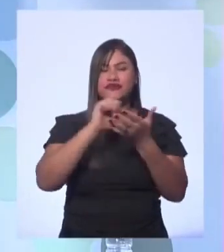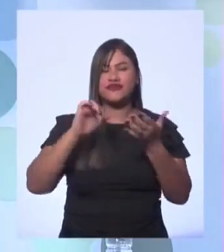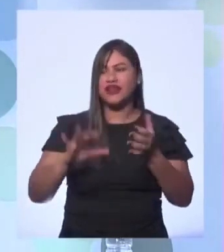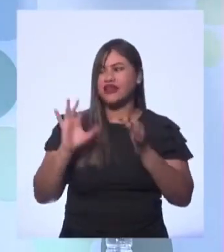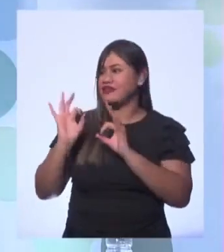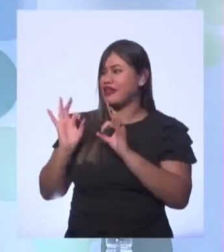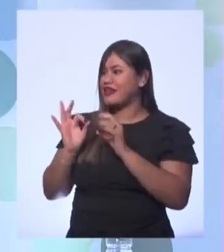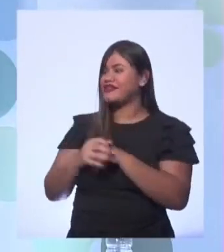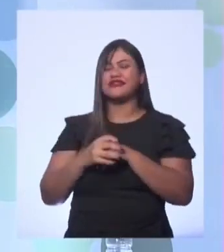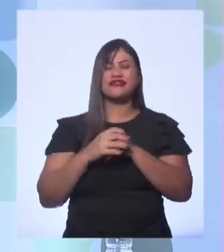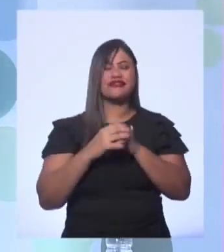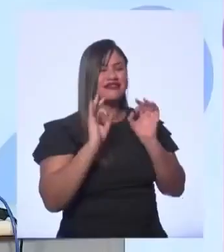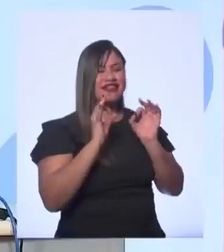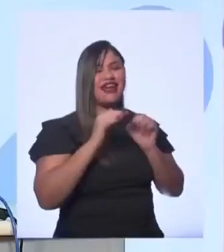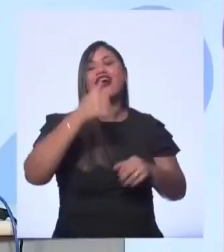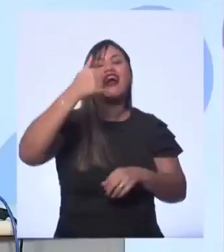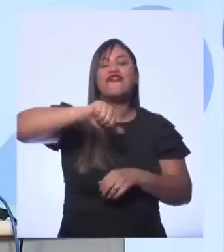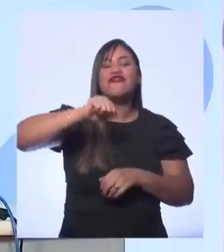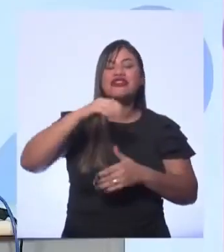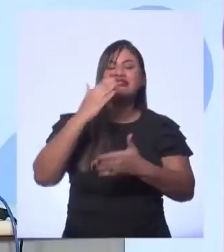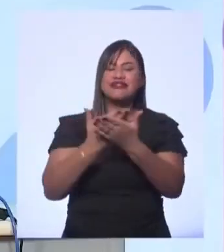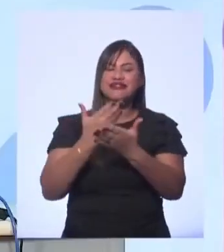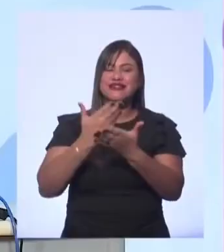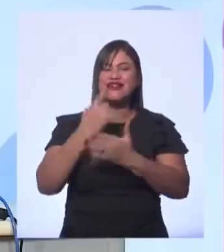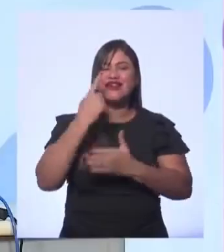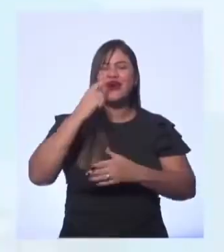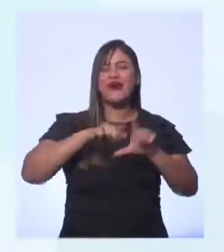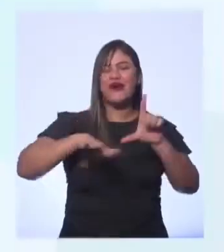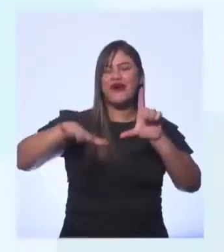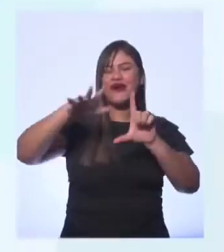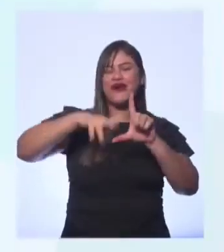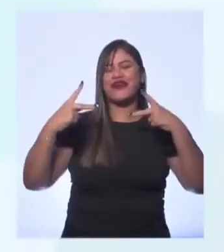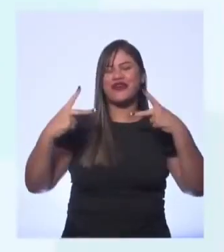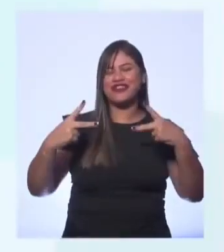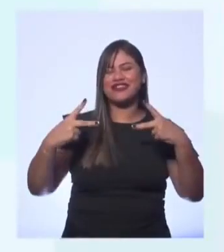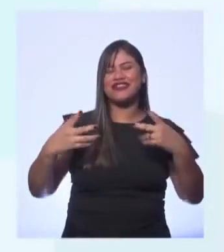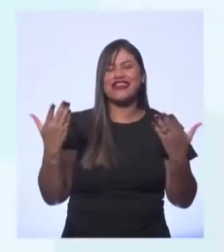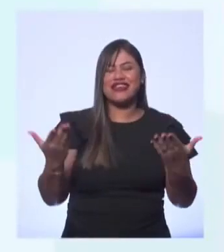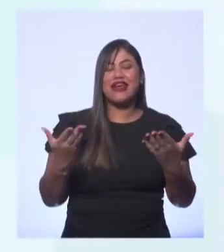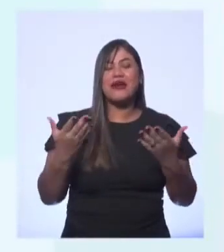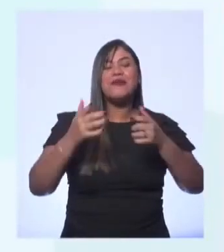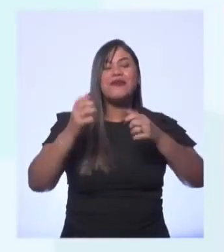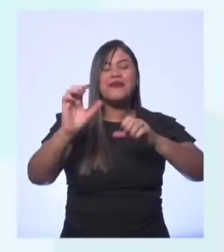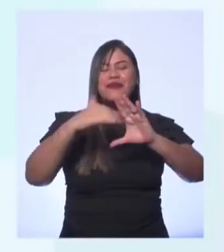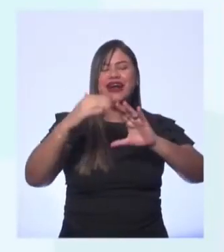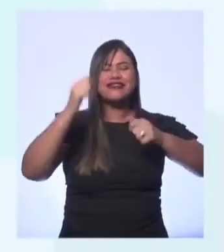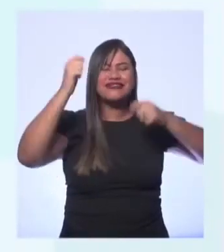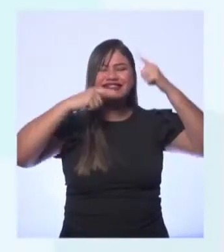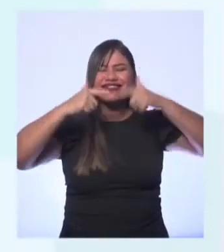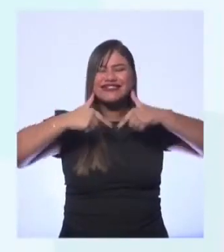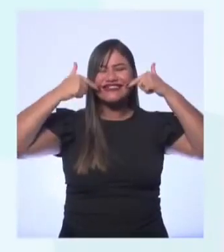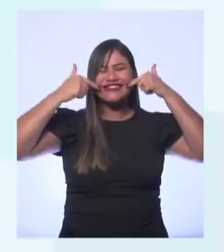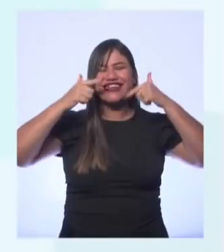certo, professora Inês? E avaliem a nossa aula. Olha o QR Code, o link aí, gente. Mande carinhas felizes que a gente